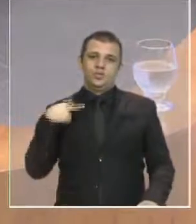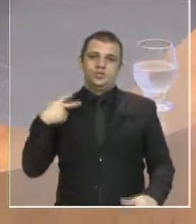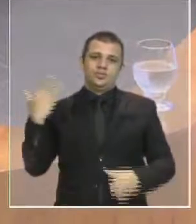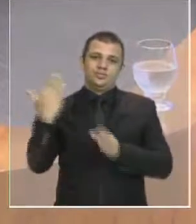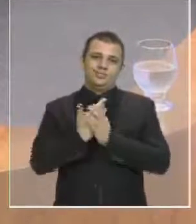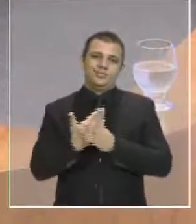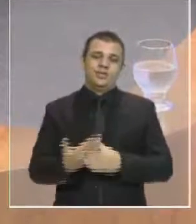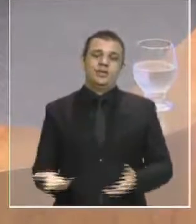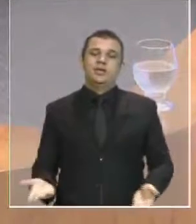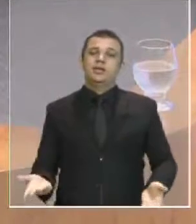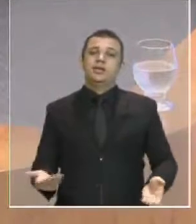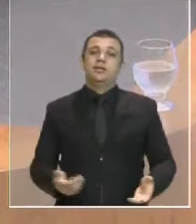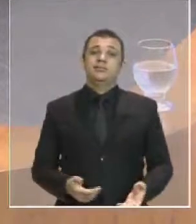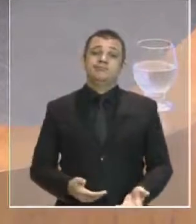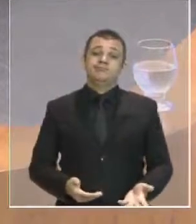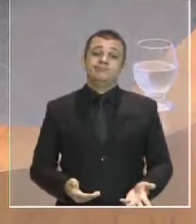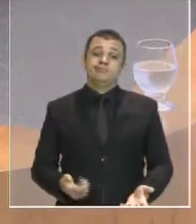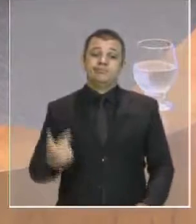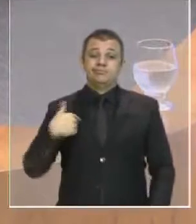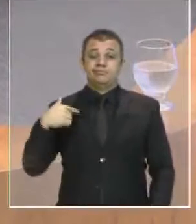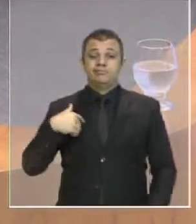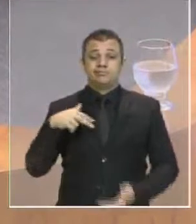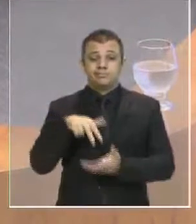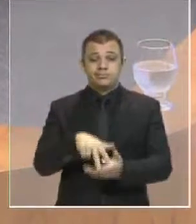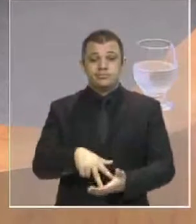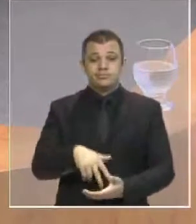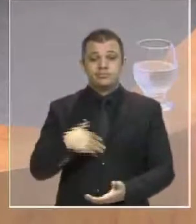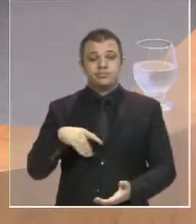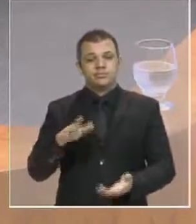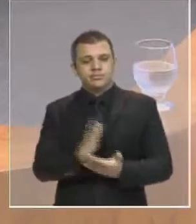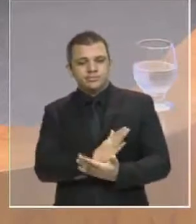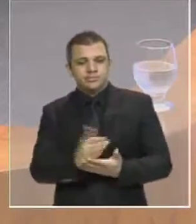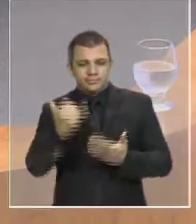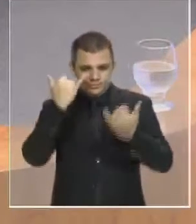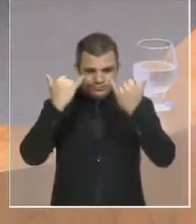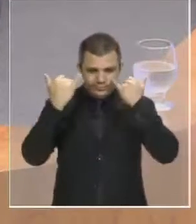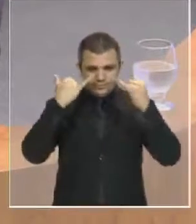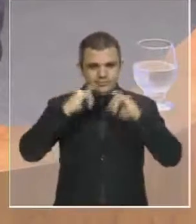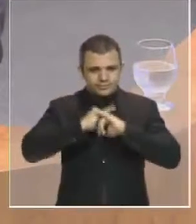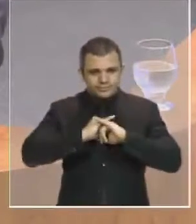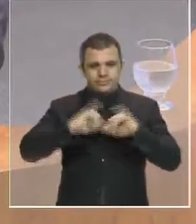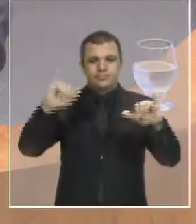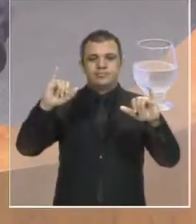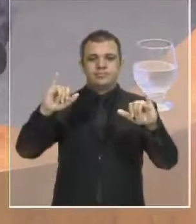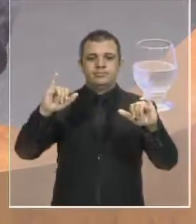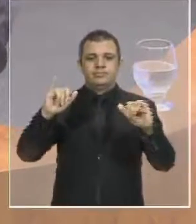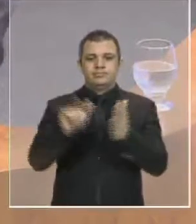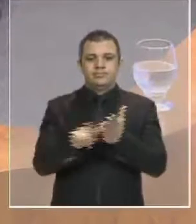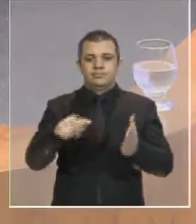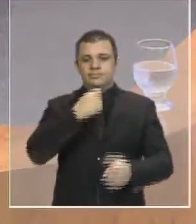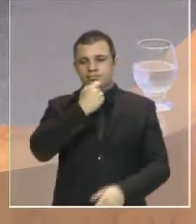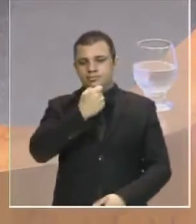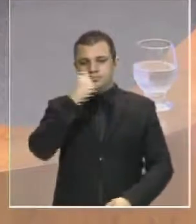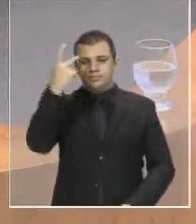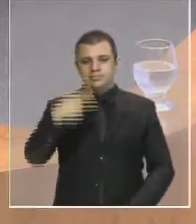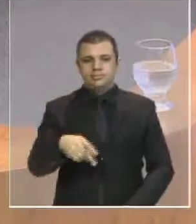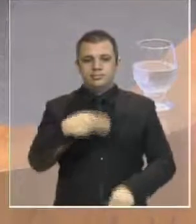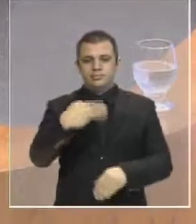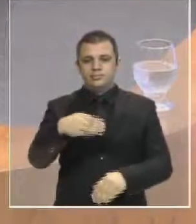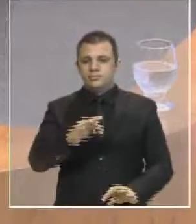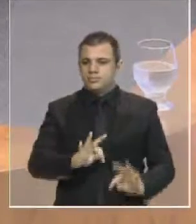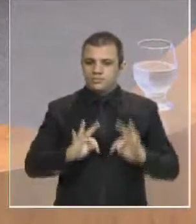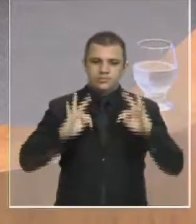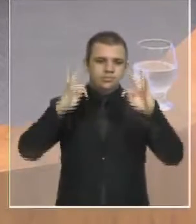Estou aqui, munido de algumas informações, e para deixar claro para a imprensa do Maranhão, como já relatei